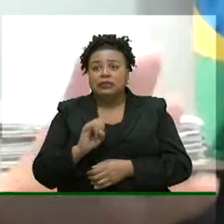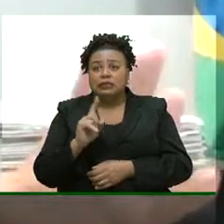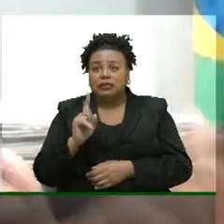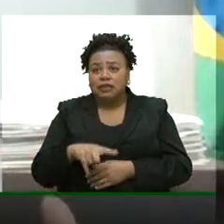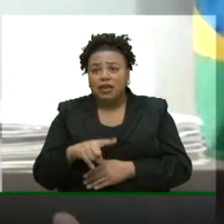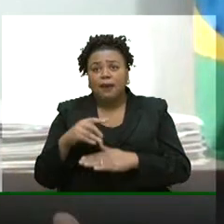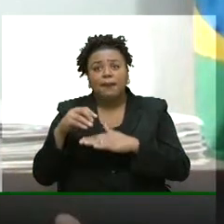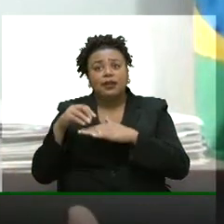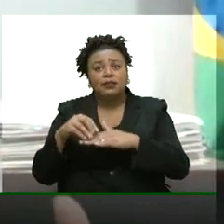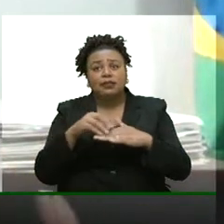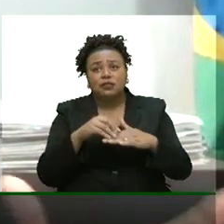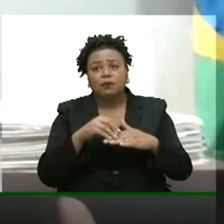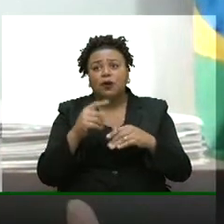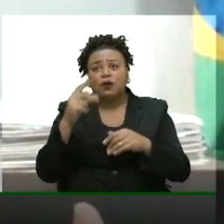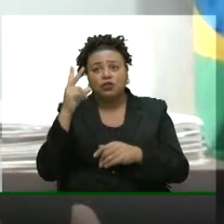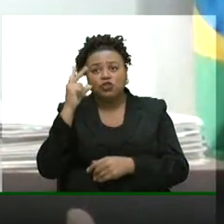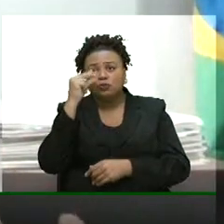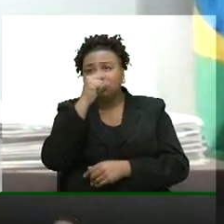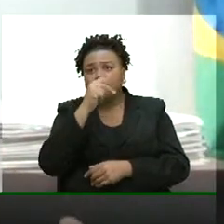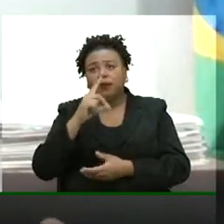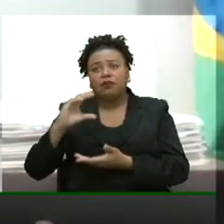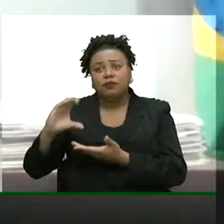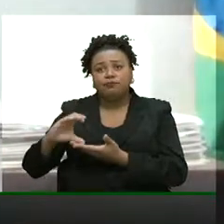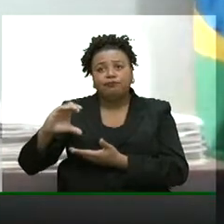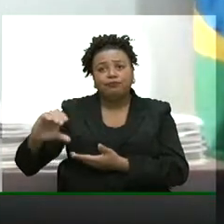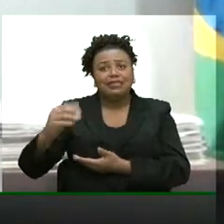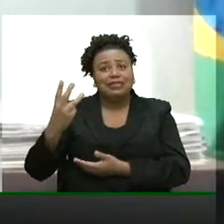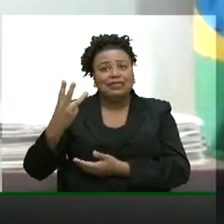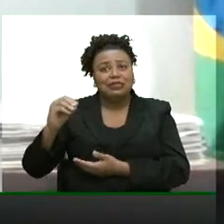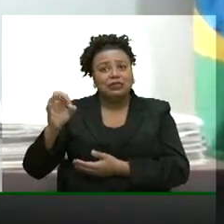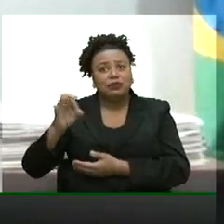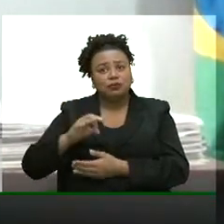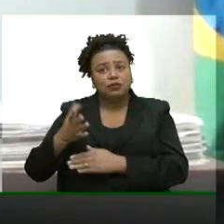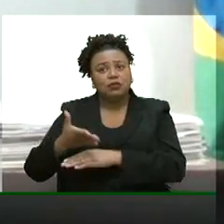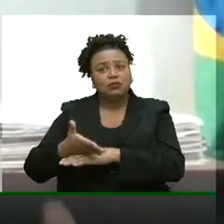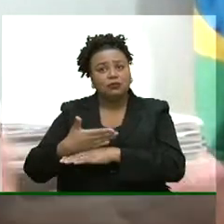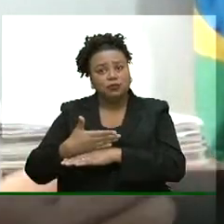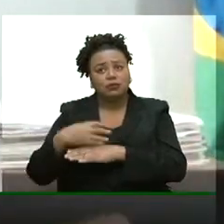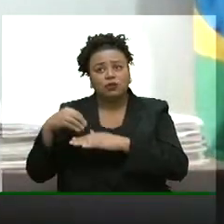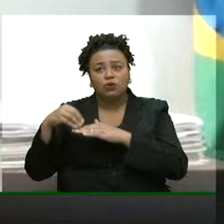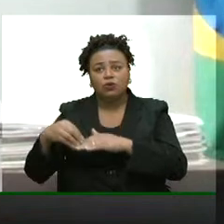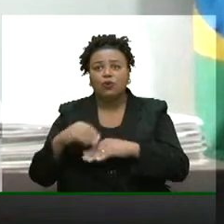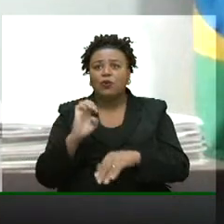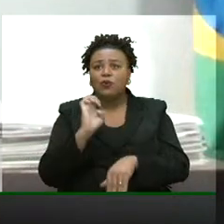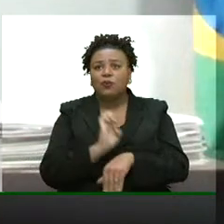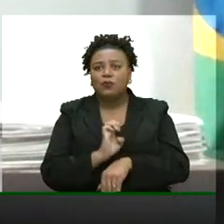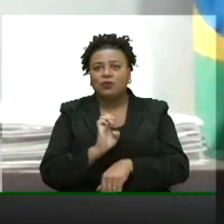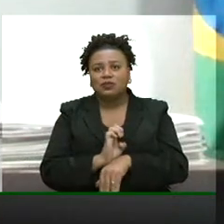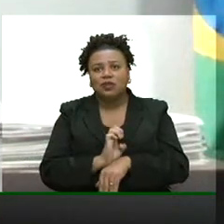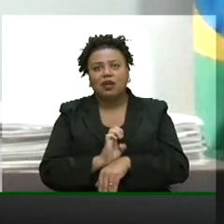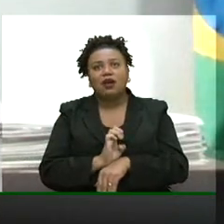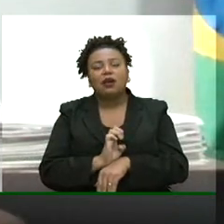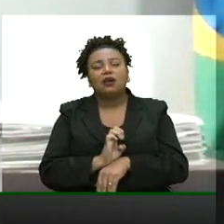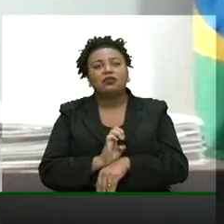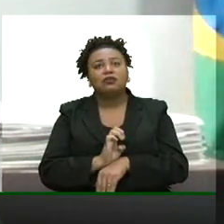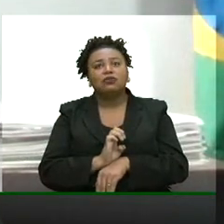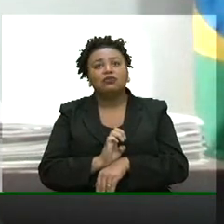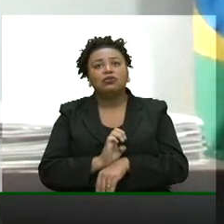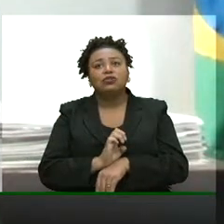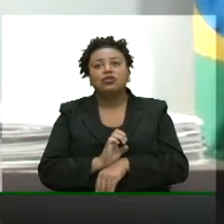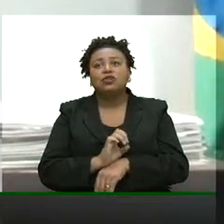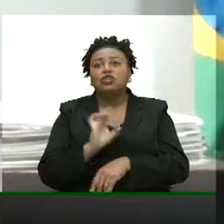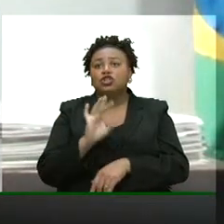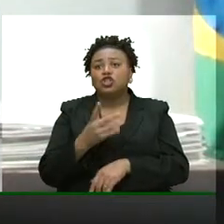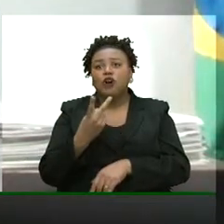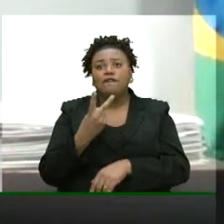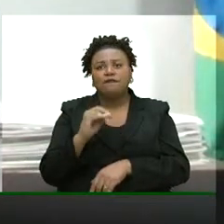dos municípios vai 30% de antecipação para os transportadores, o Estado estava propondo apenas 20%.